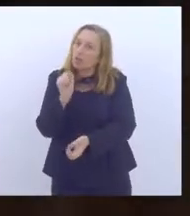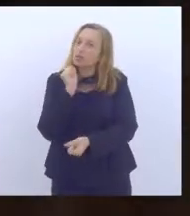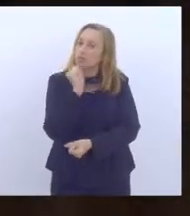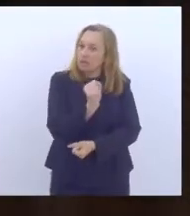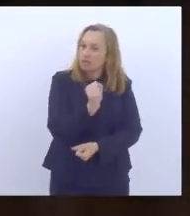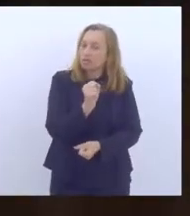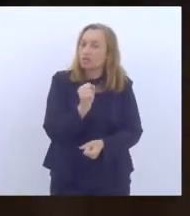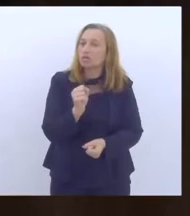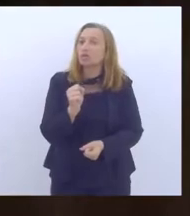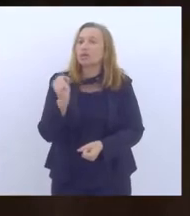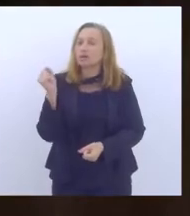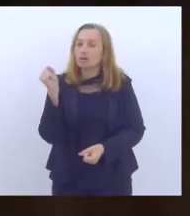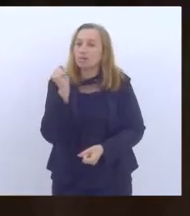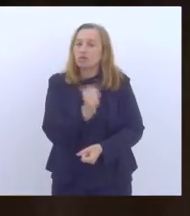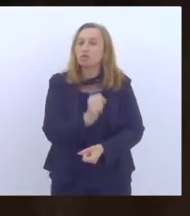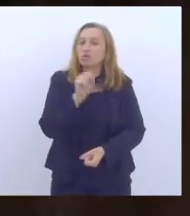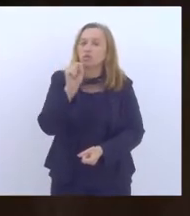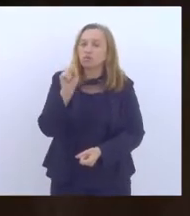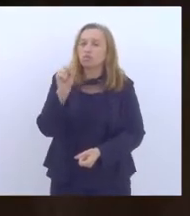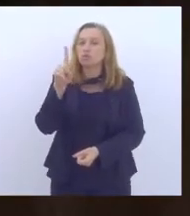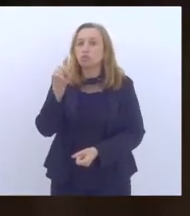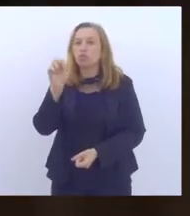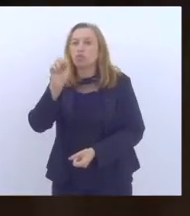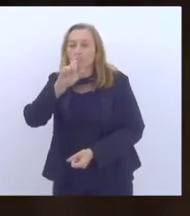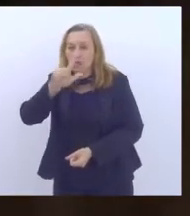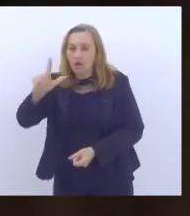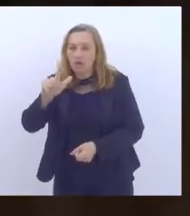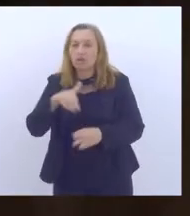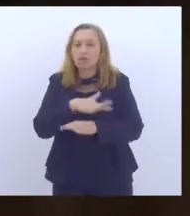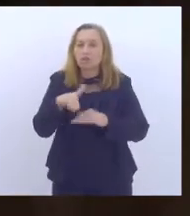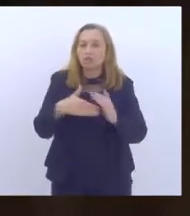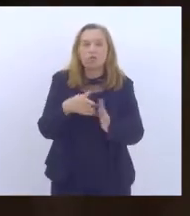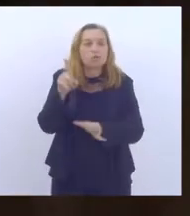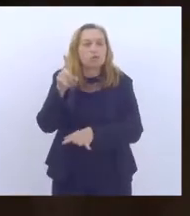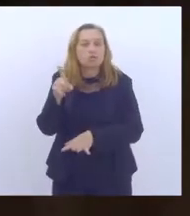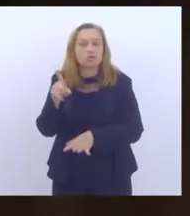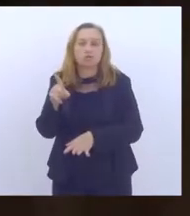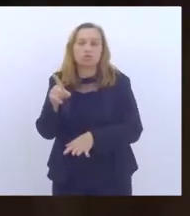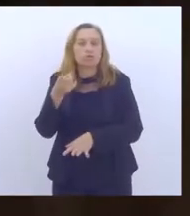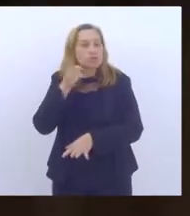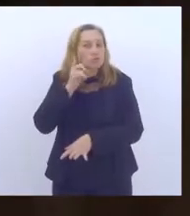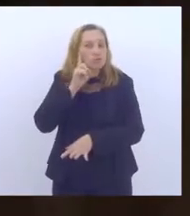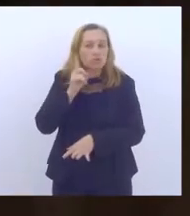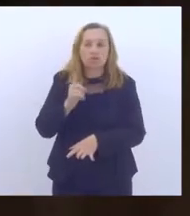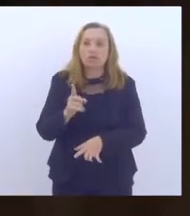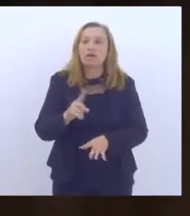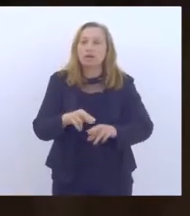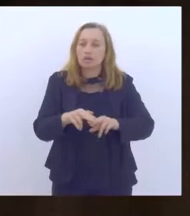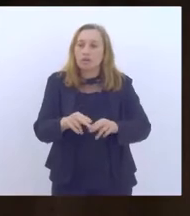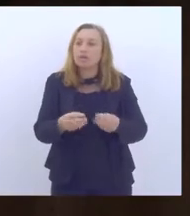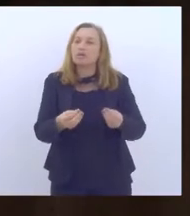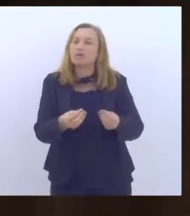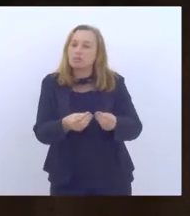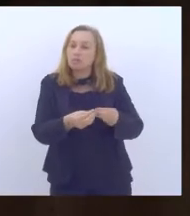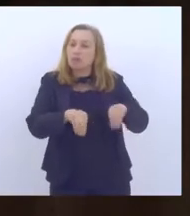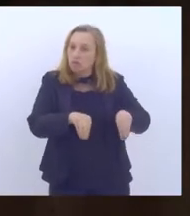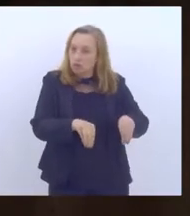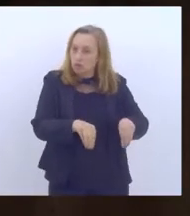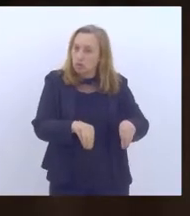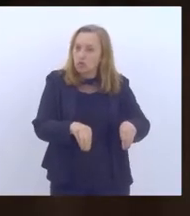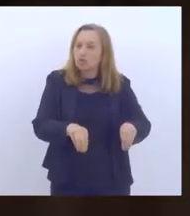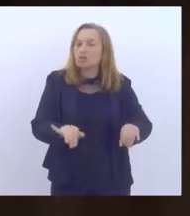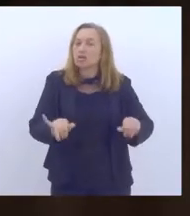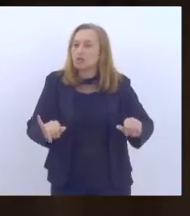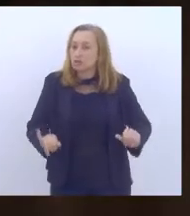matar em matou matou Durval Teófilo e mata a todos os dias mas ele também causa sequelas